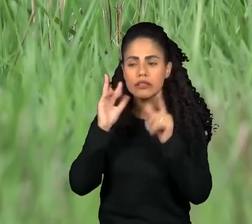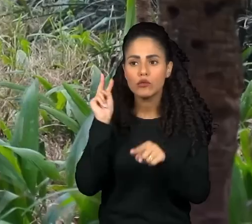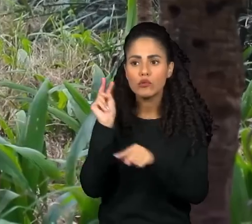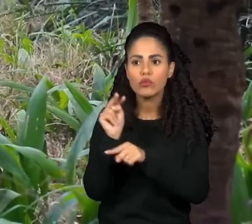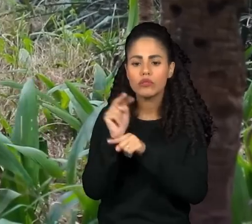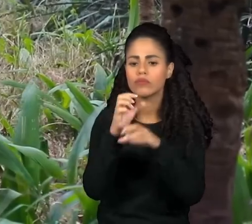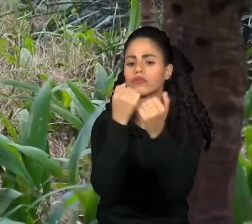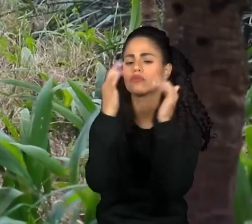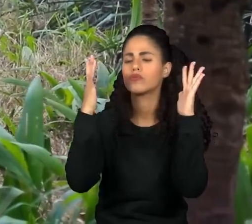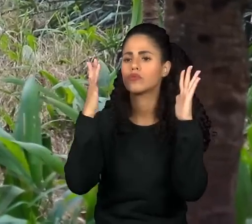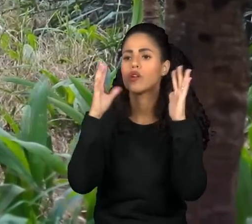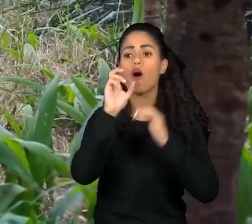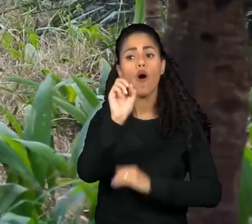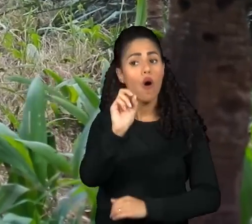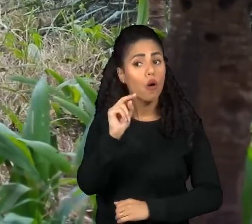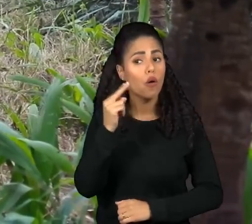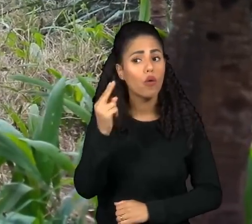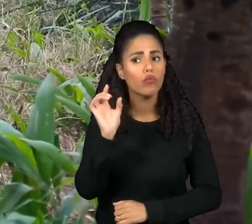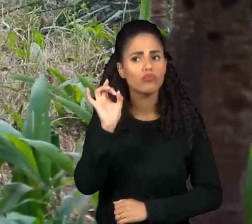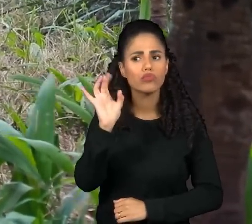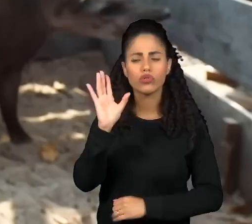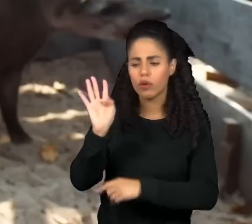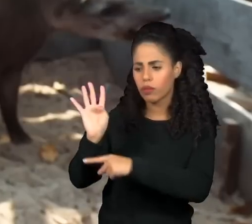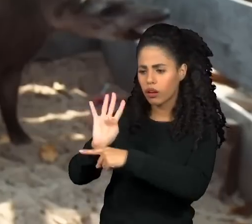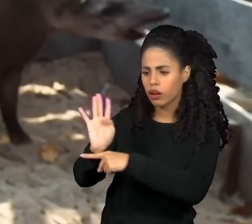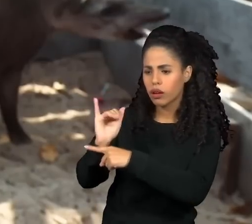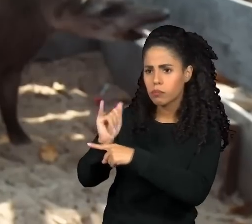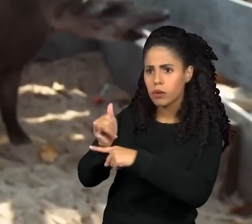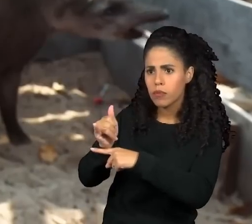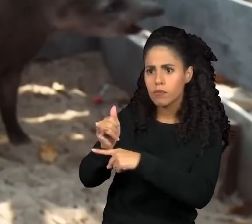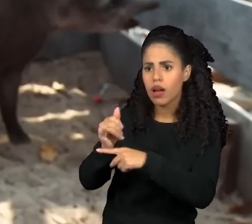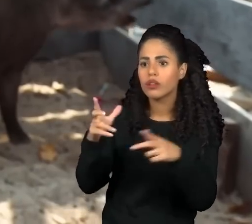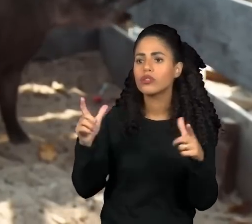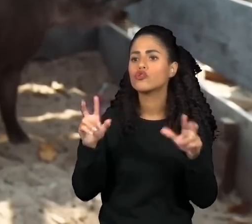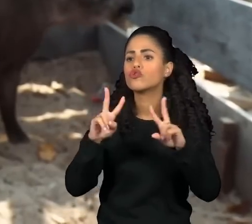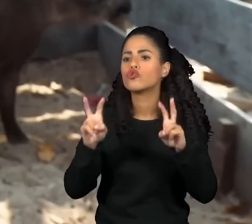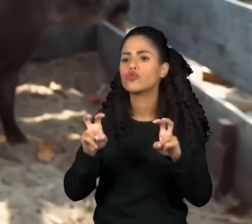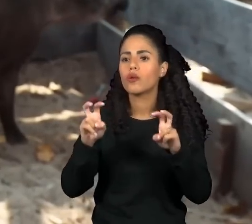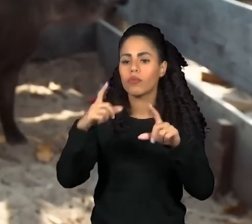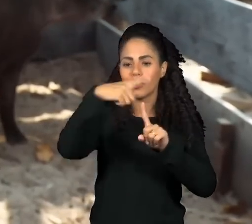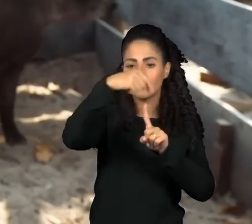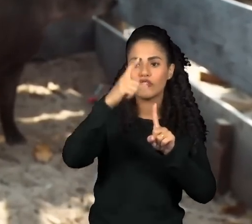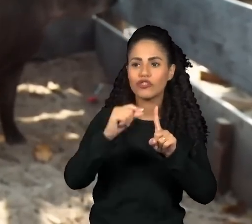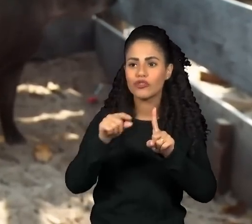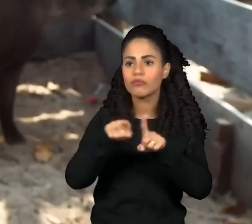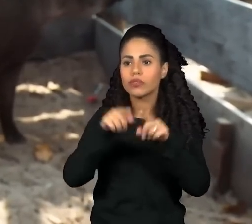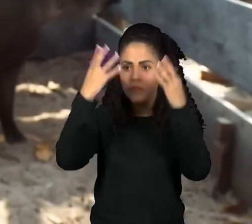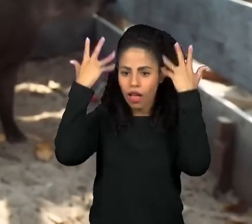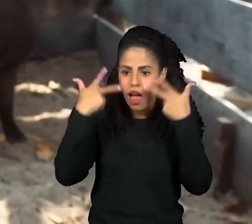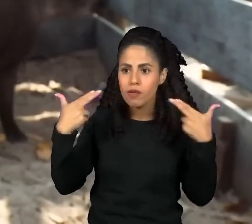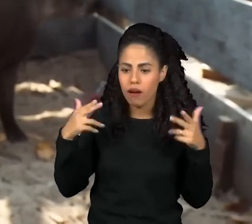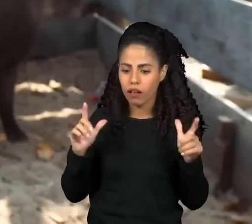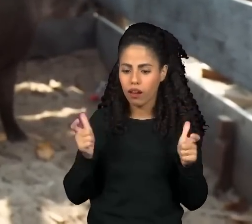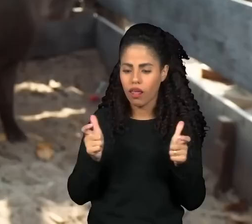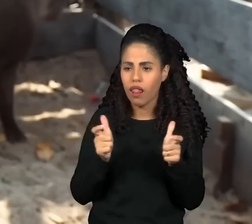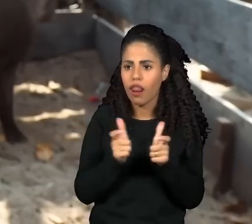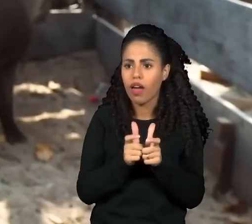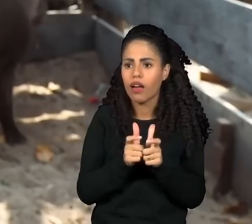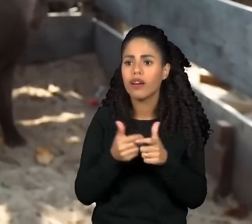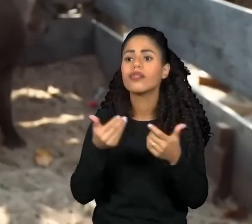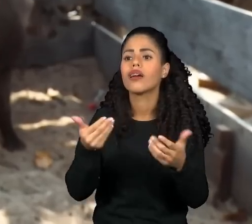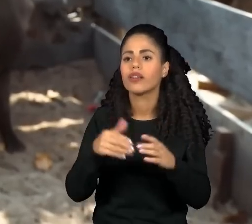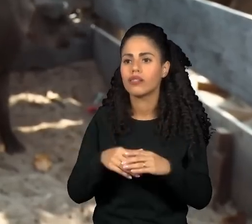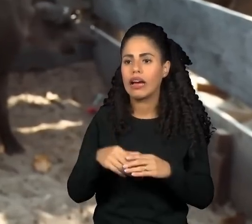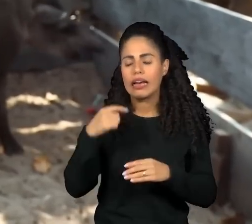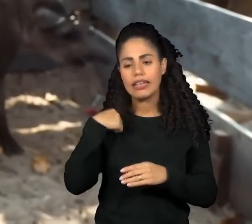ou para documentar a extinção de espécies? E é uma pergunta que eu faço a elas também. E todas